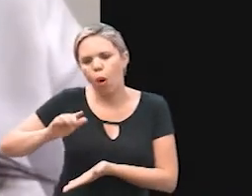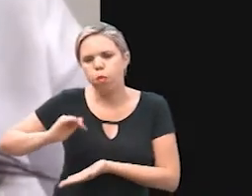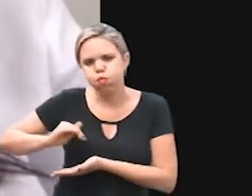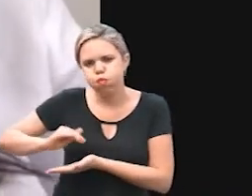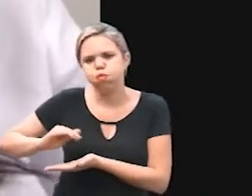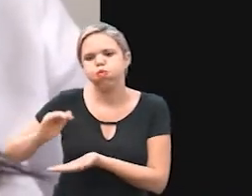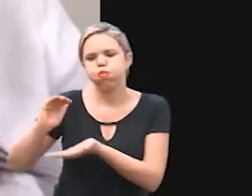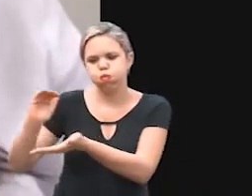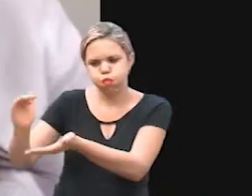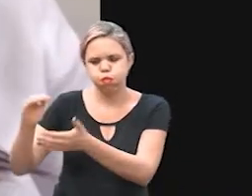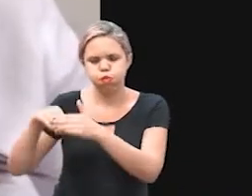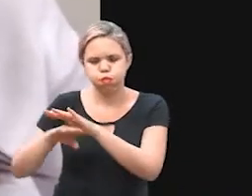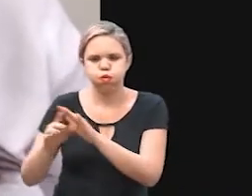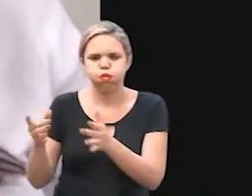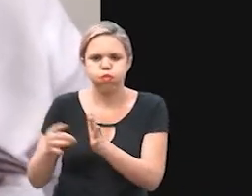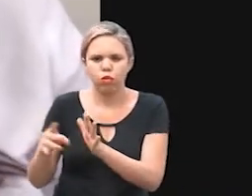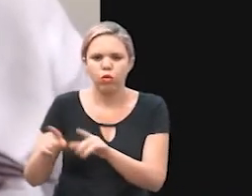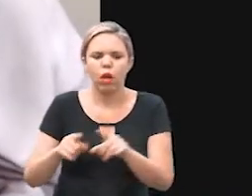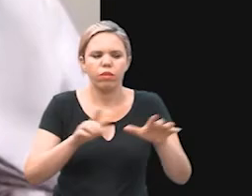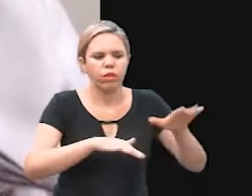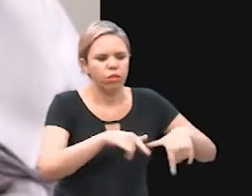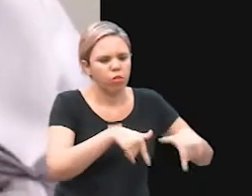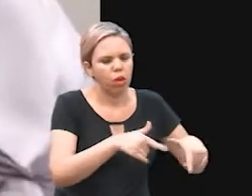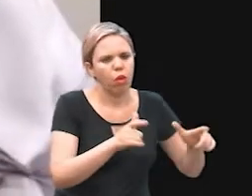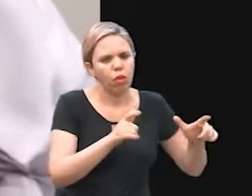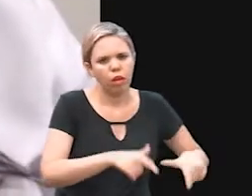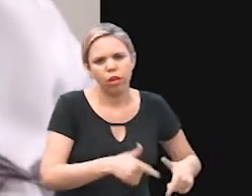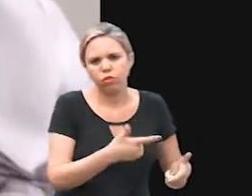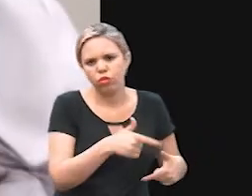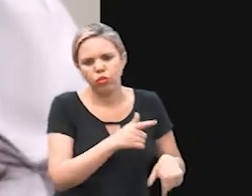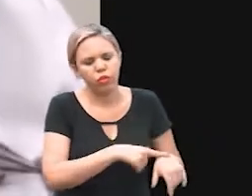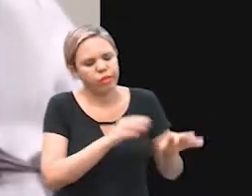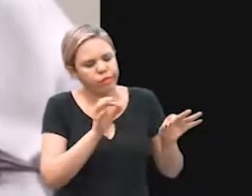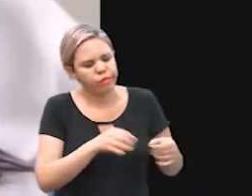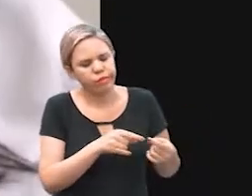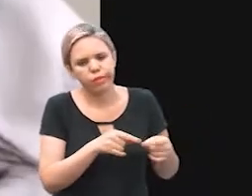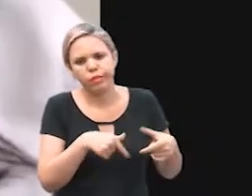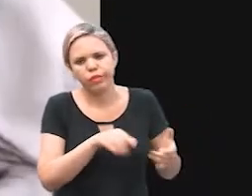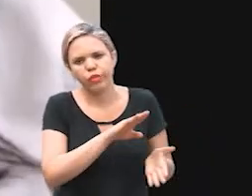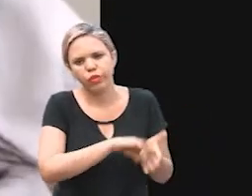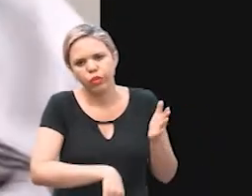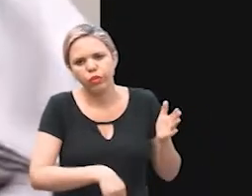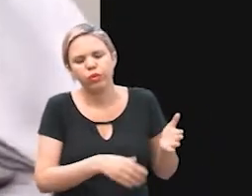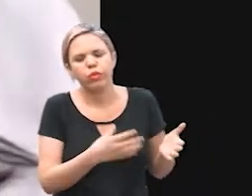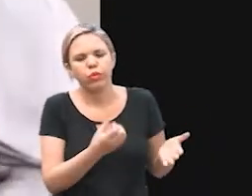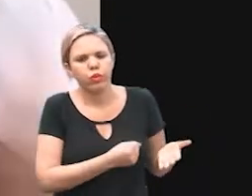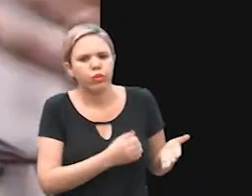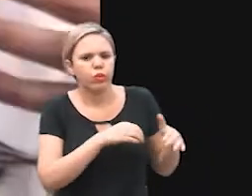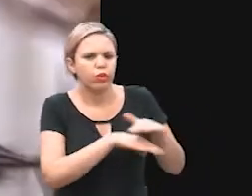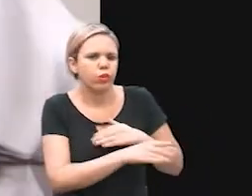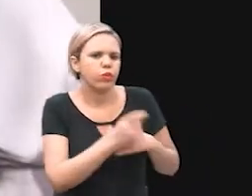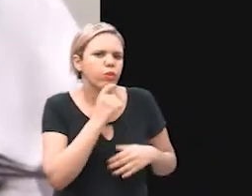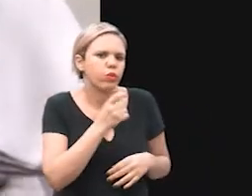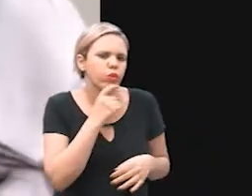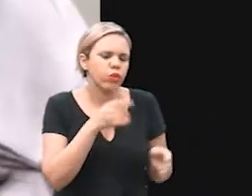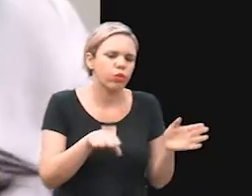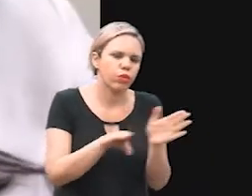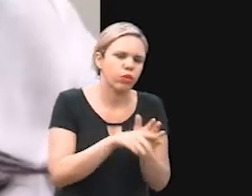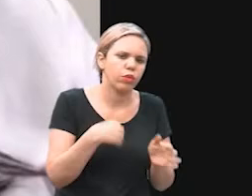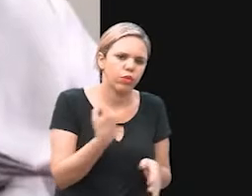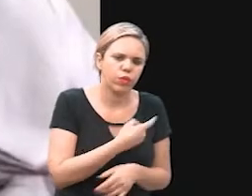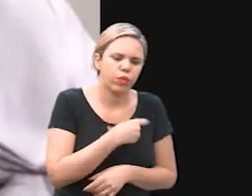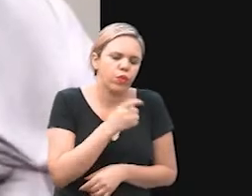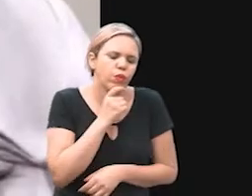no trabalho não tem um local ideal para elas tirarem o leite, ele tem que ser armazenado no freezer, ele tem que chegar para a